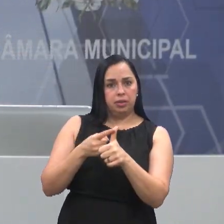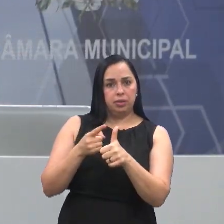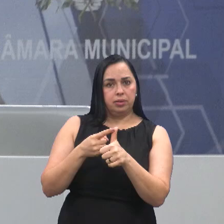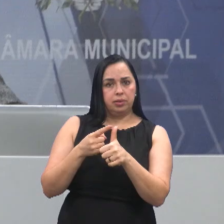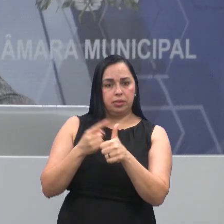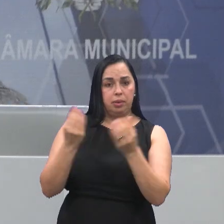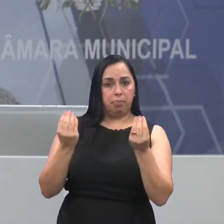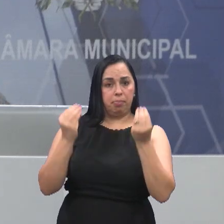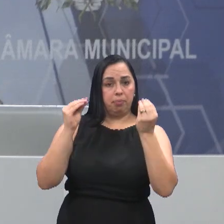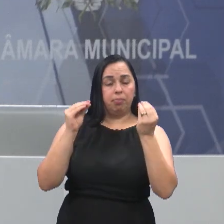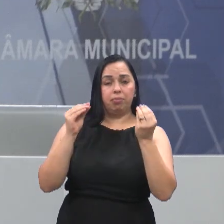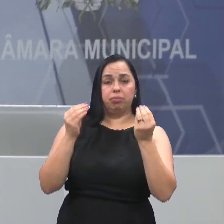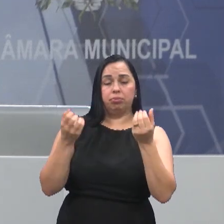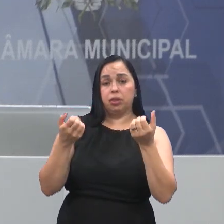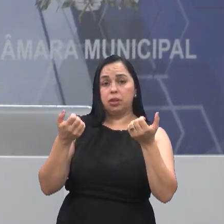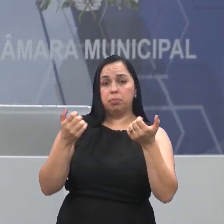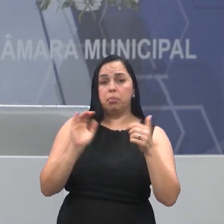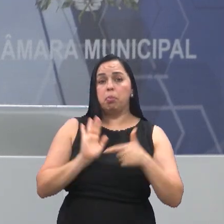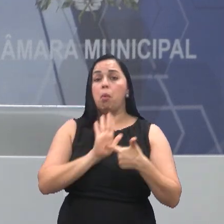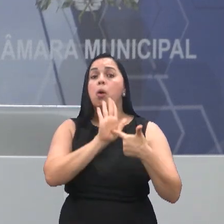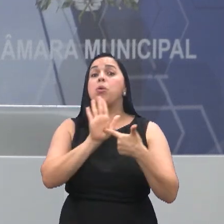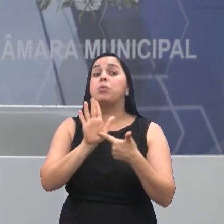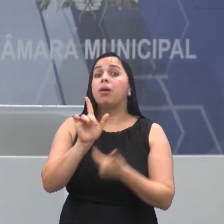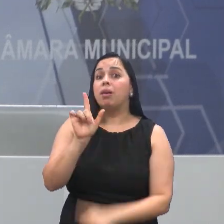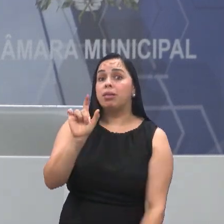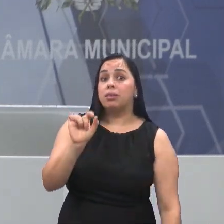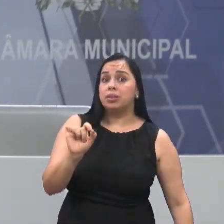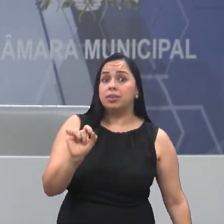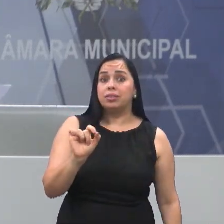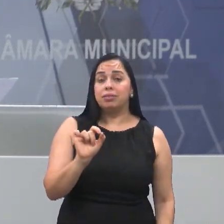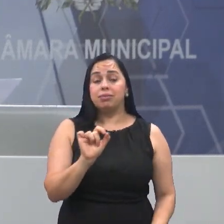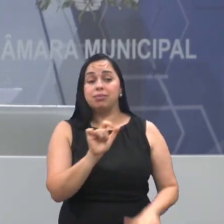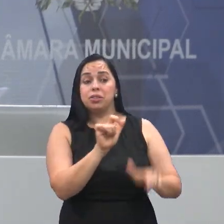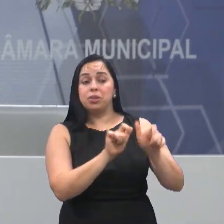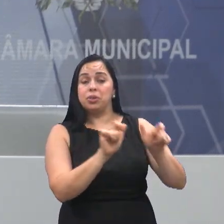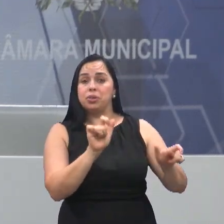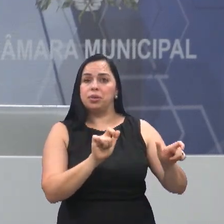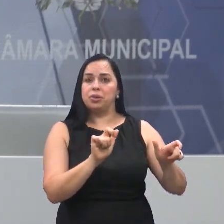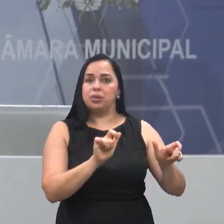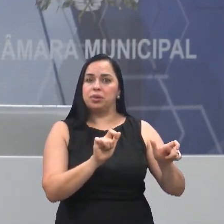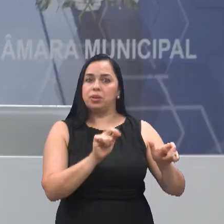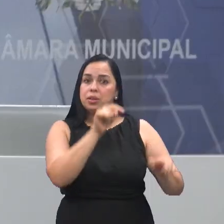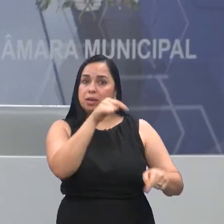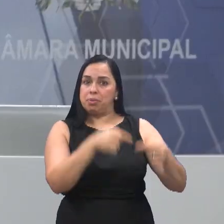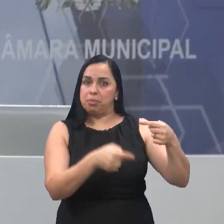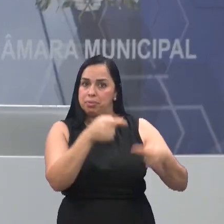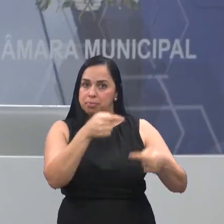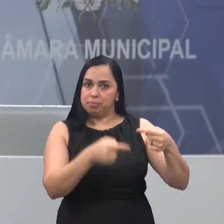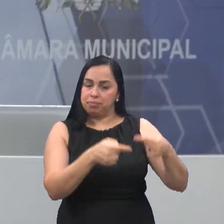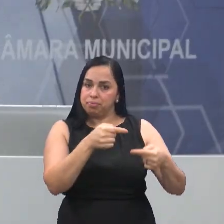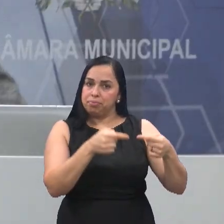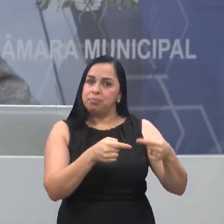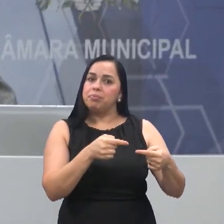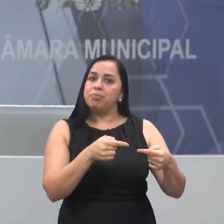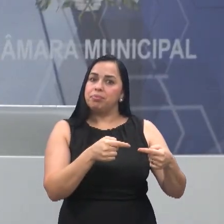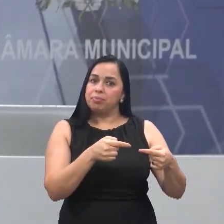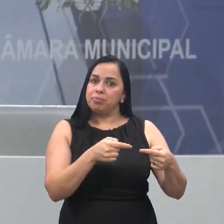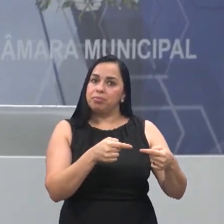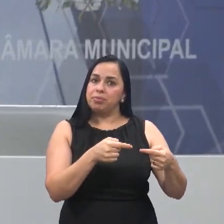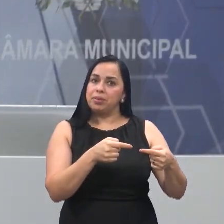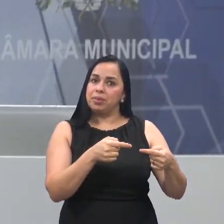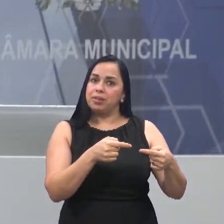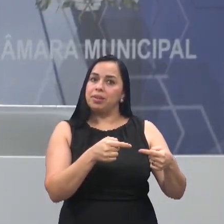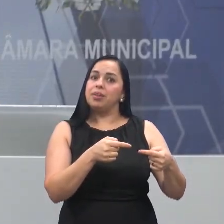o seguinte, que os políticos, posteriormente eu dou a Vossa Excelência, que políticos por